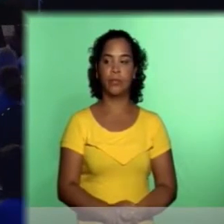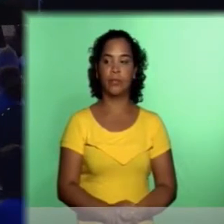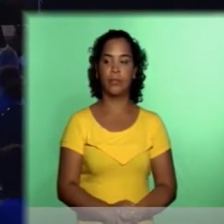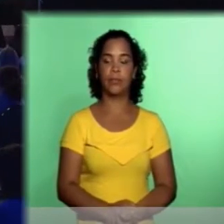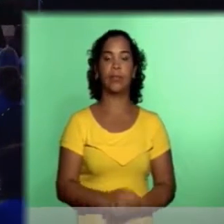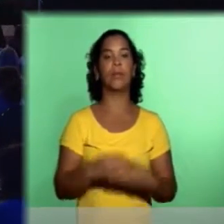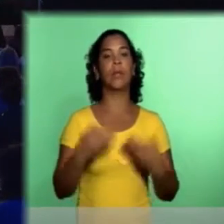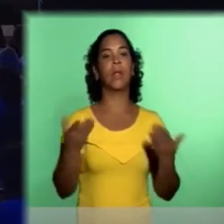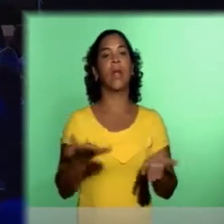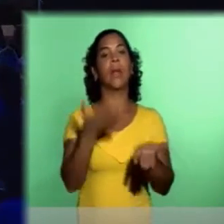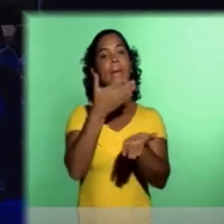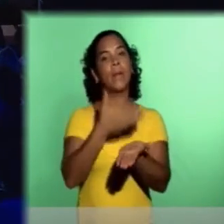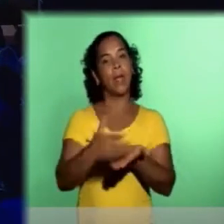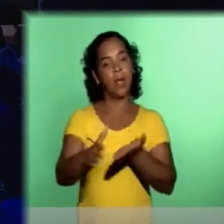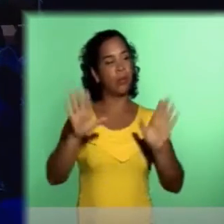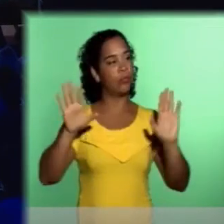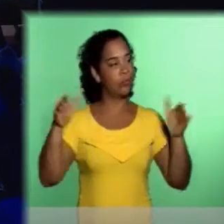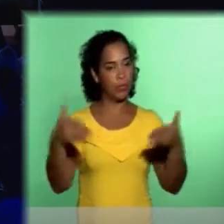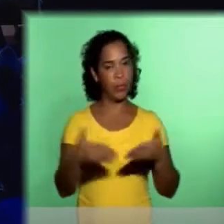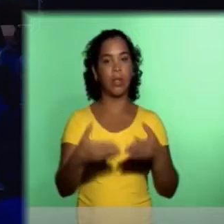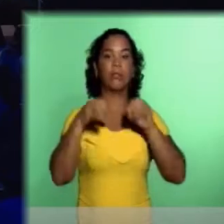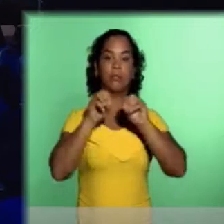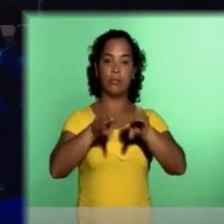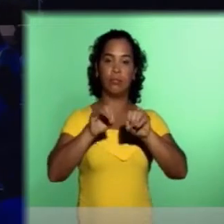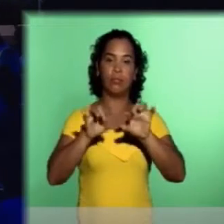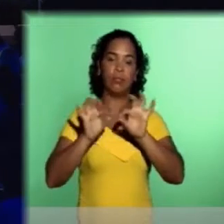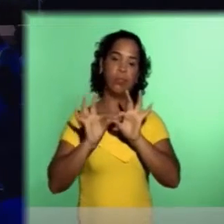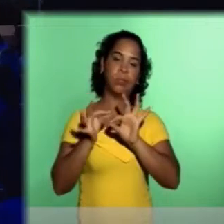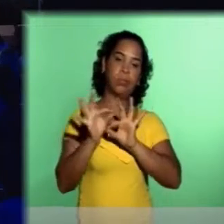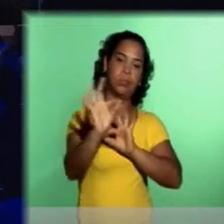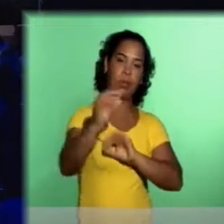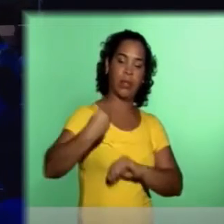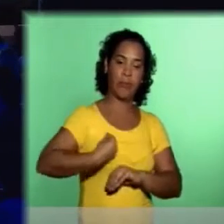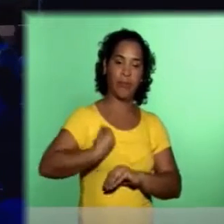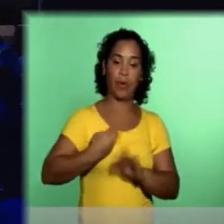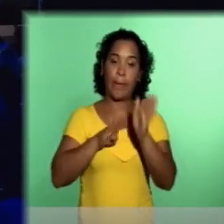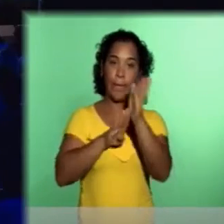Para darmos início à conferência, Educação ao Longo da Vida, Metas